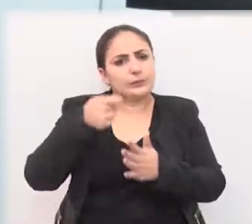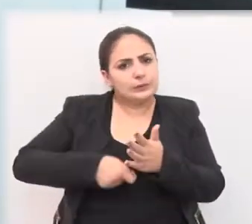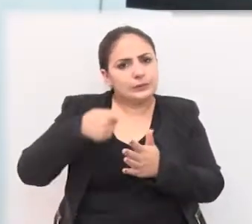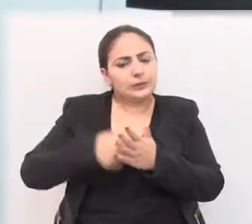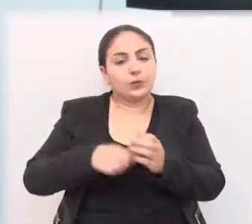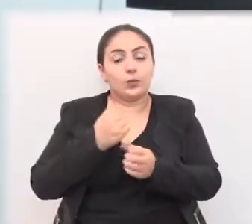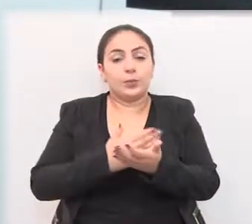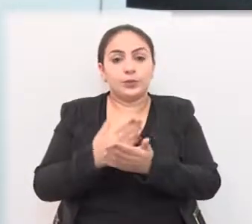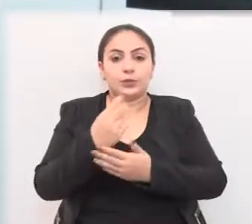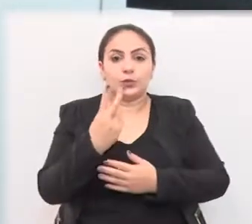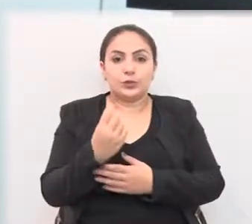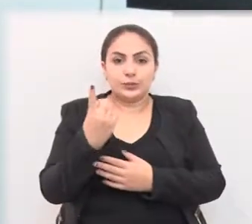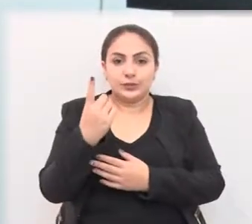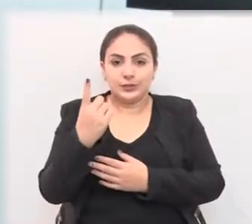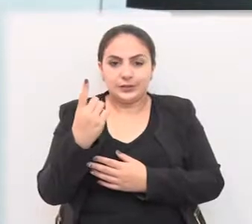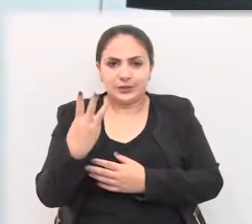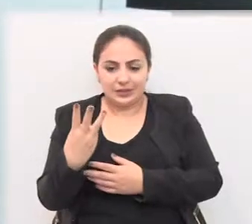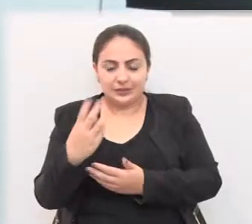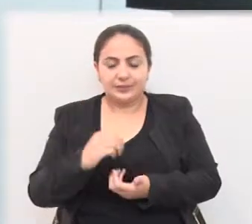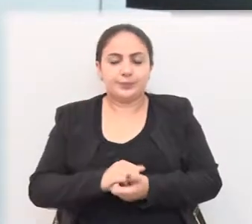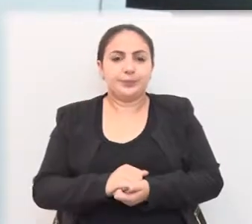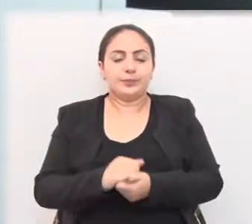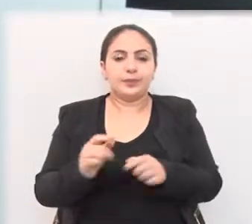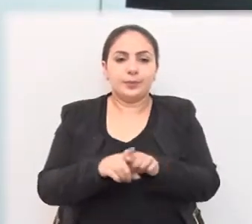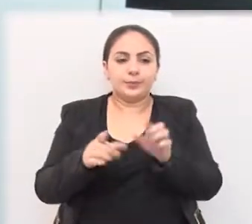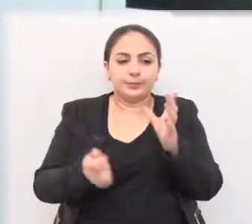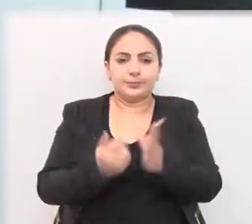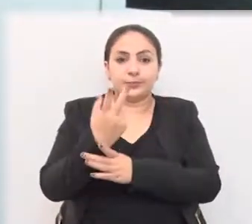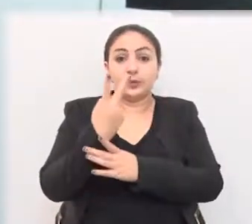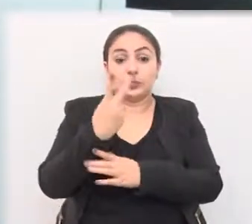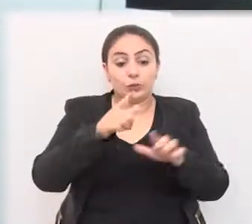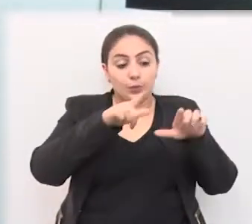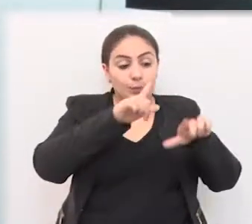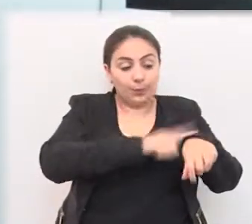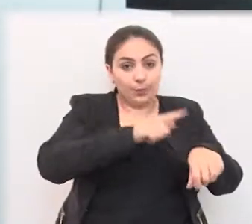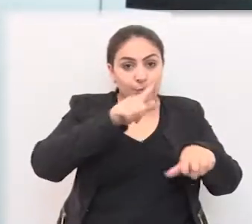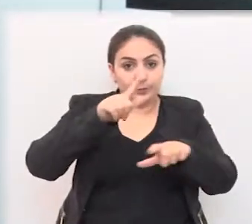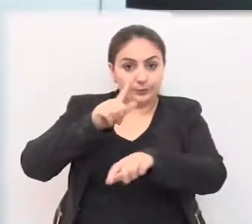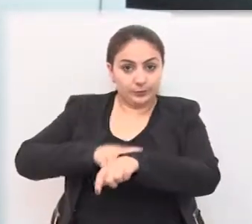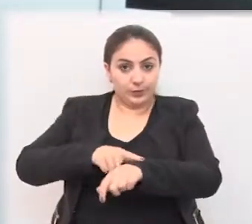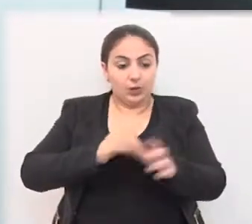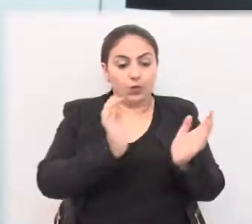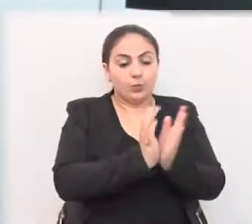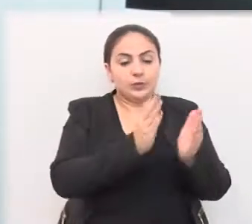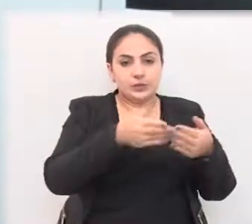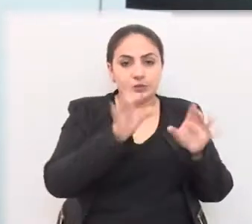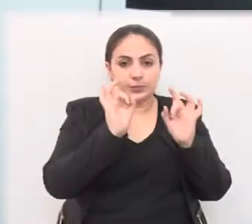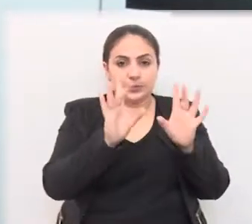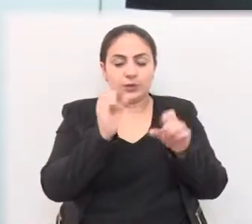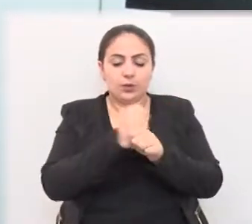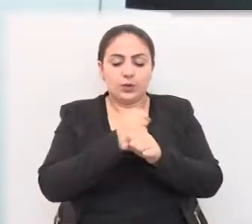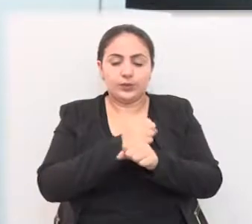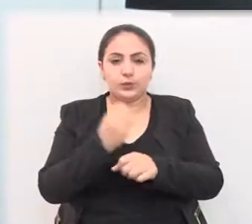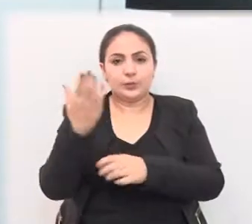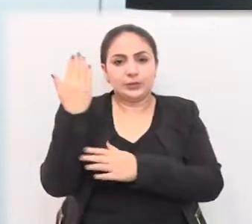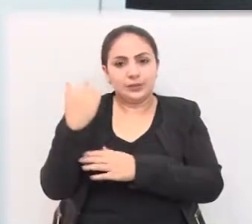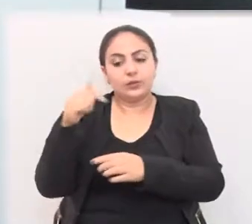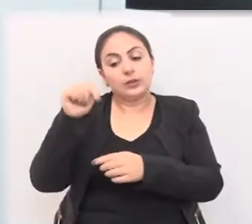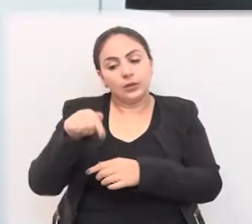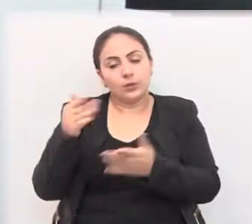desde 2013, ou seja, da legislatura passada, com a criação em 2 momentos da comissão especial, o